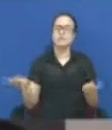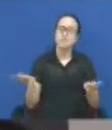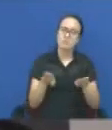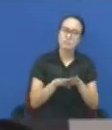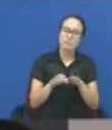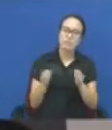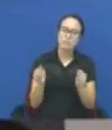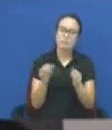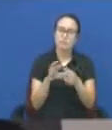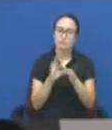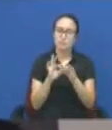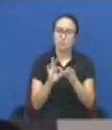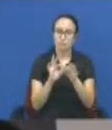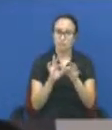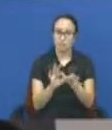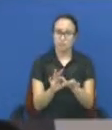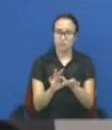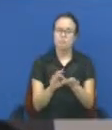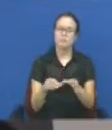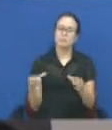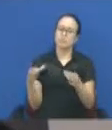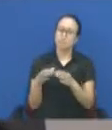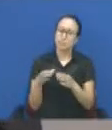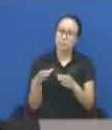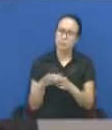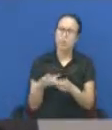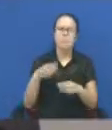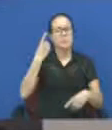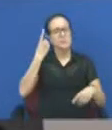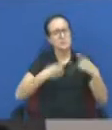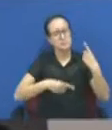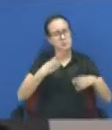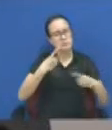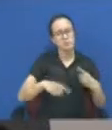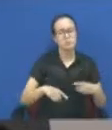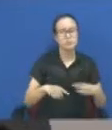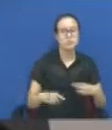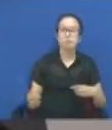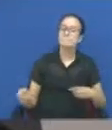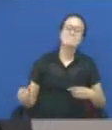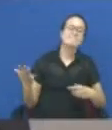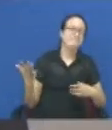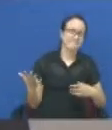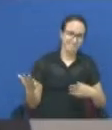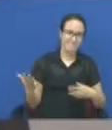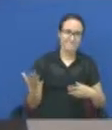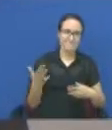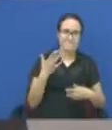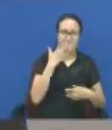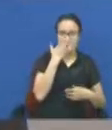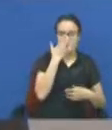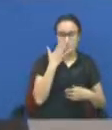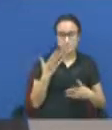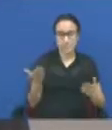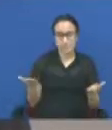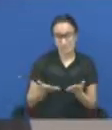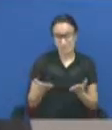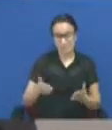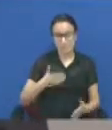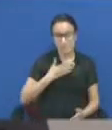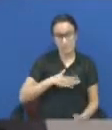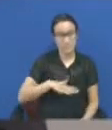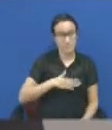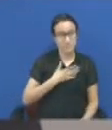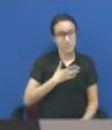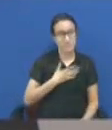pessoas que continua discutindo essa situação. E por último, agora nesse mês de agosto, nós